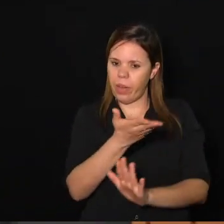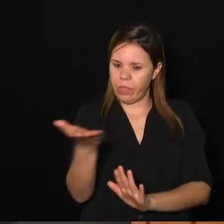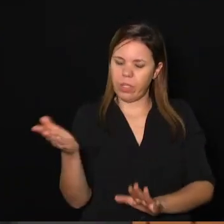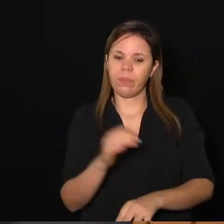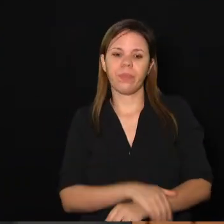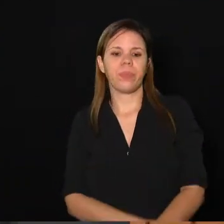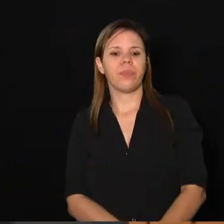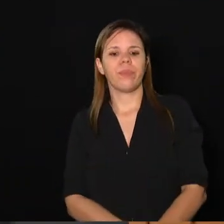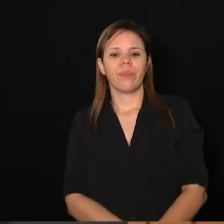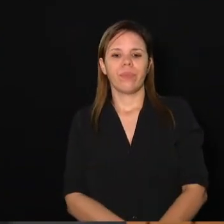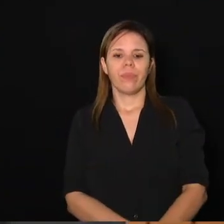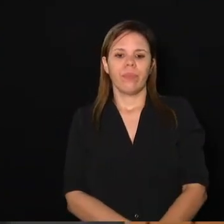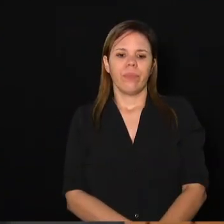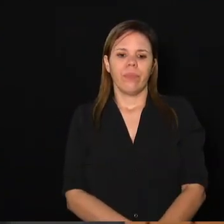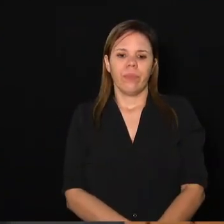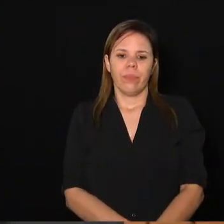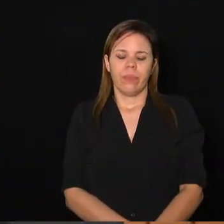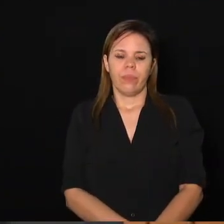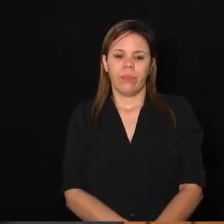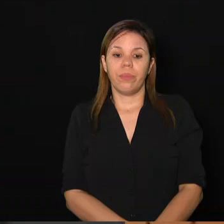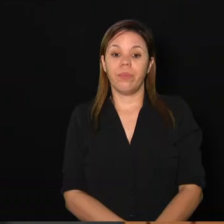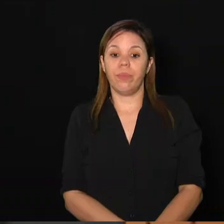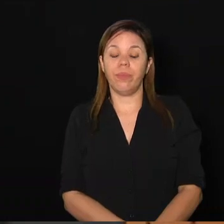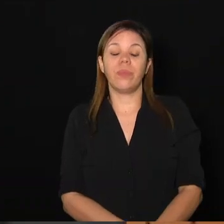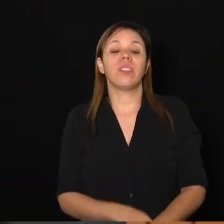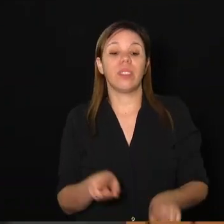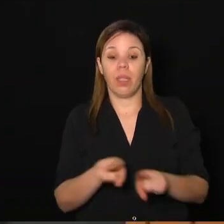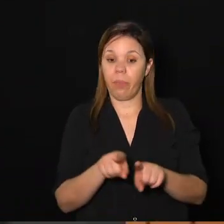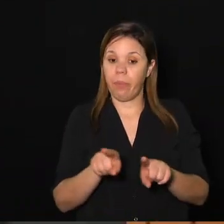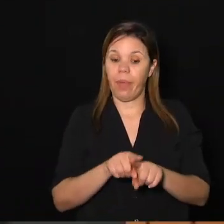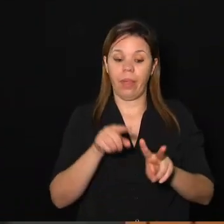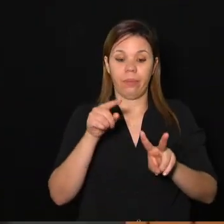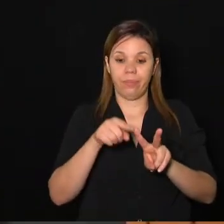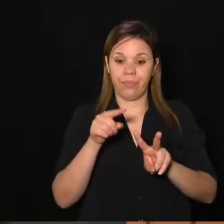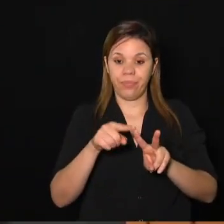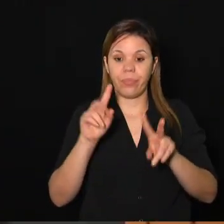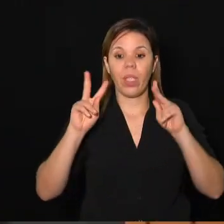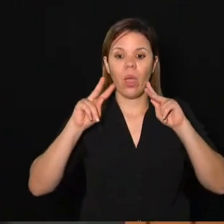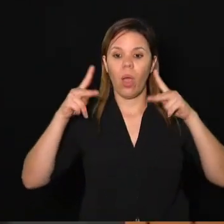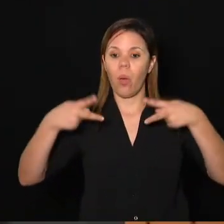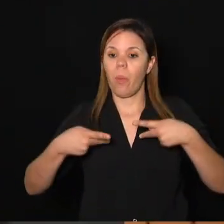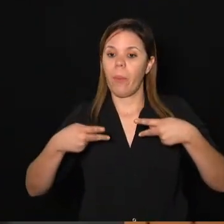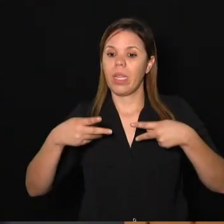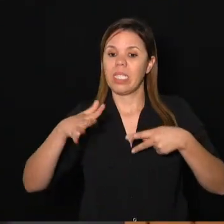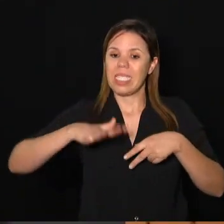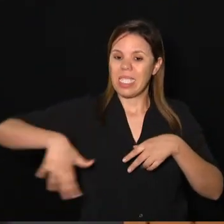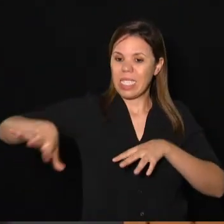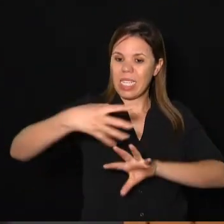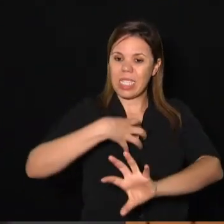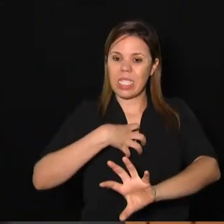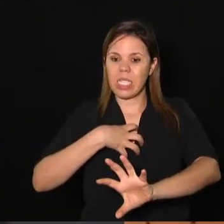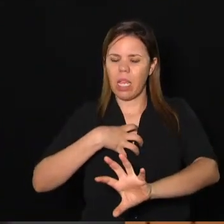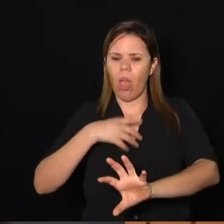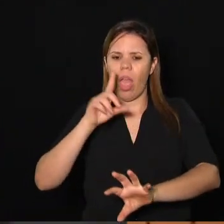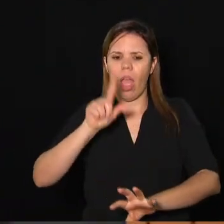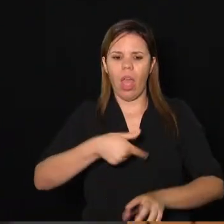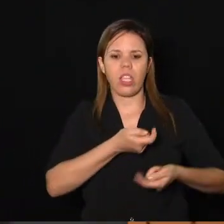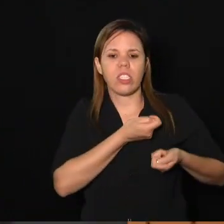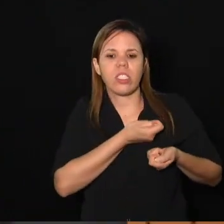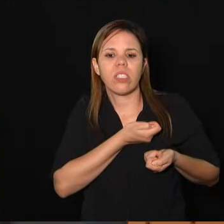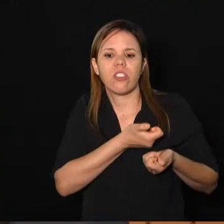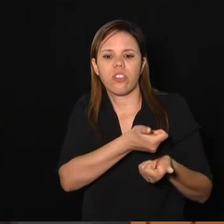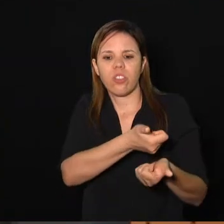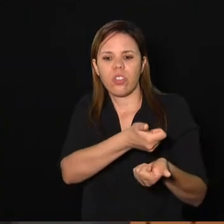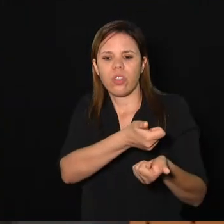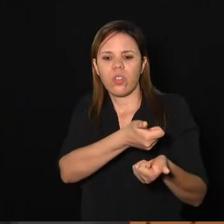com relação a questão da humanização também vejo o seguinte existe uma coisa que se chama solidariedade social